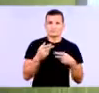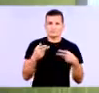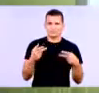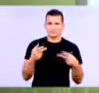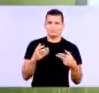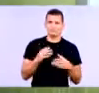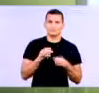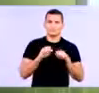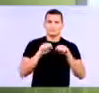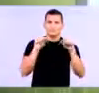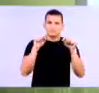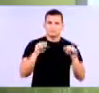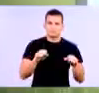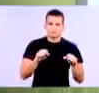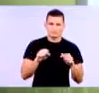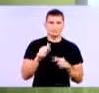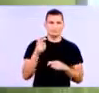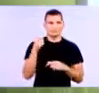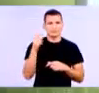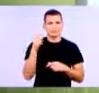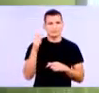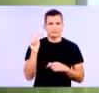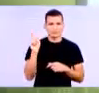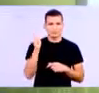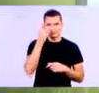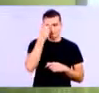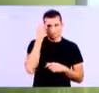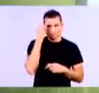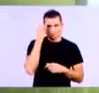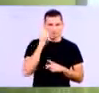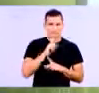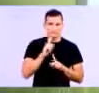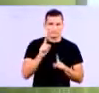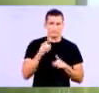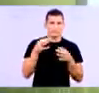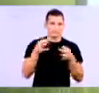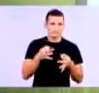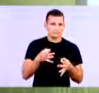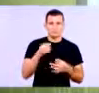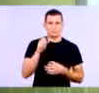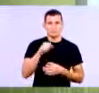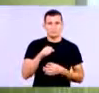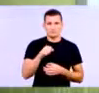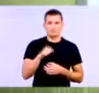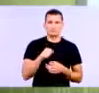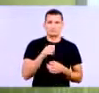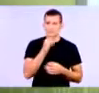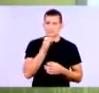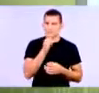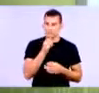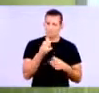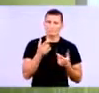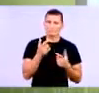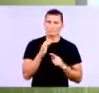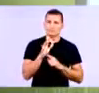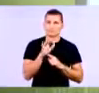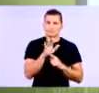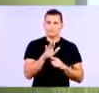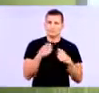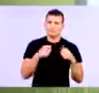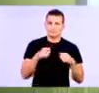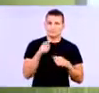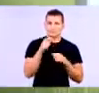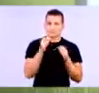rotinas do sistema e outras pessoas não. Isso está correto? Sim. Se atender realmente à necessidade, você